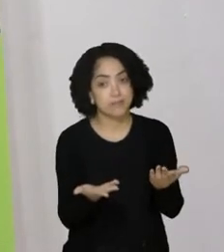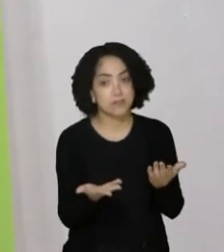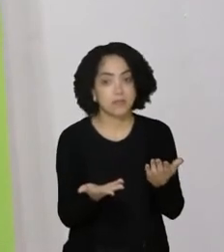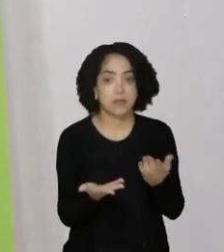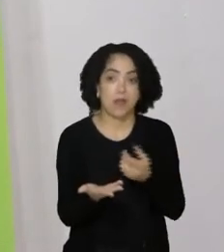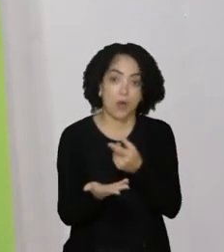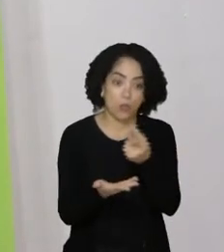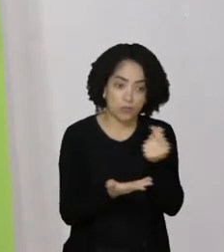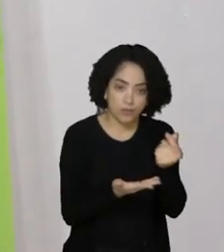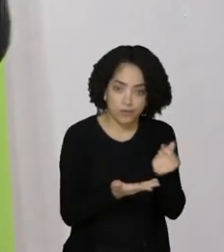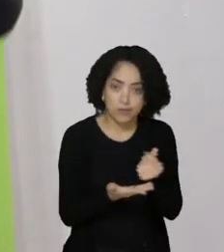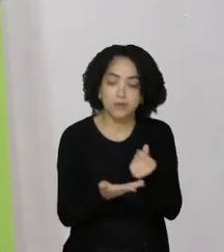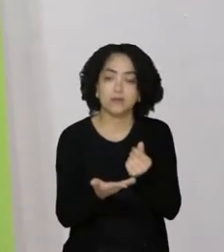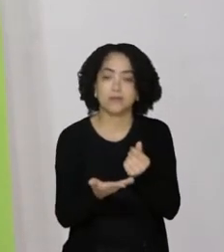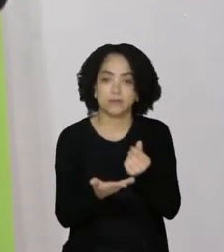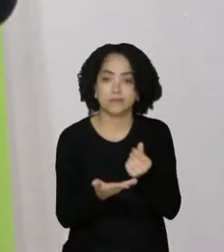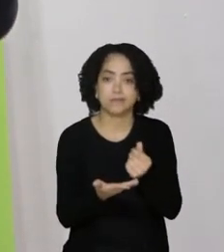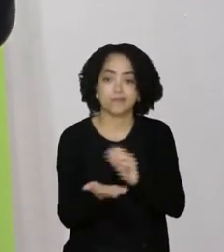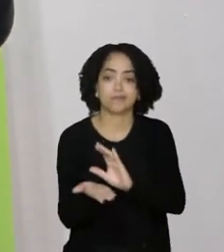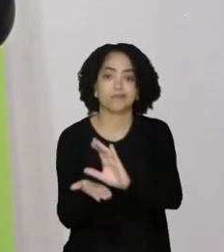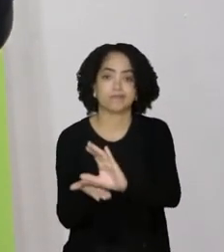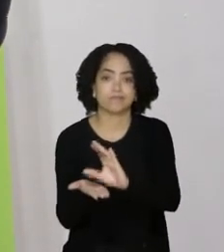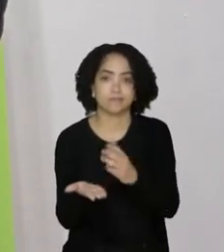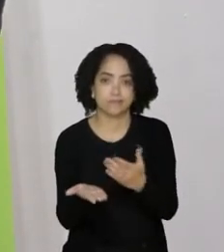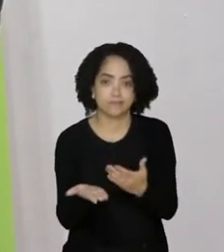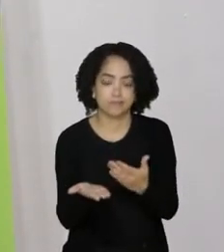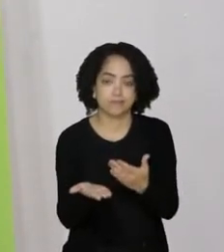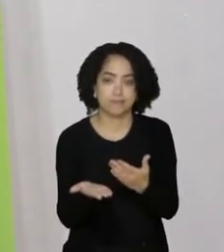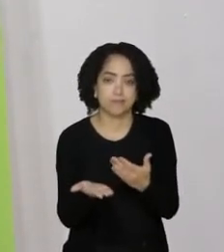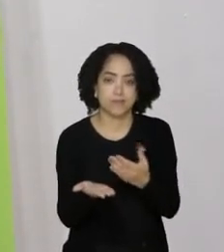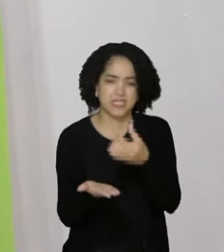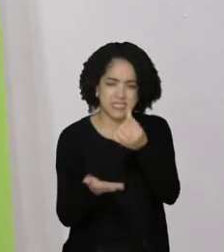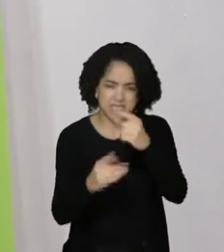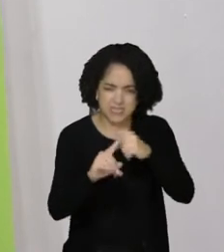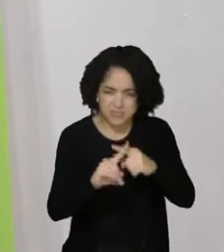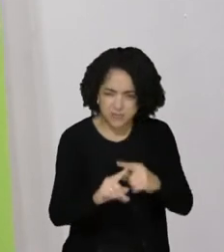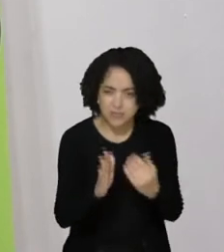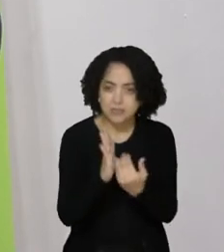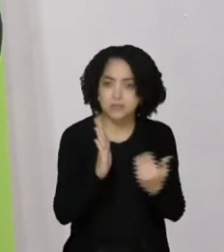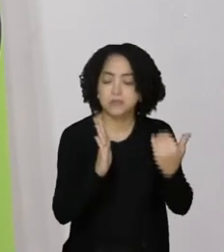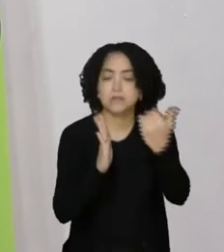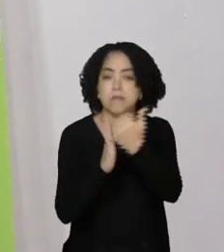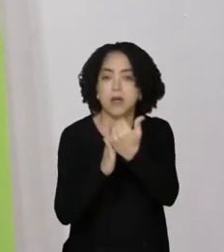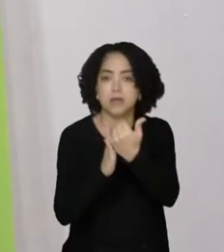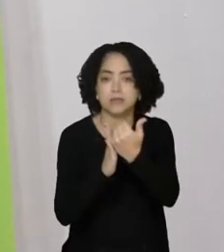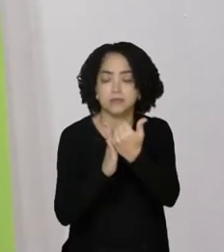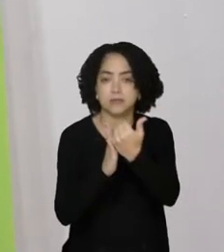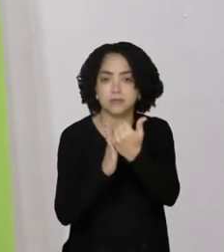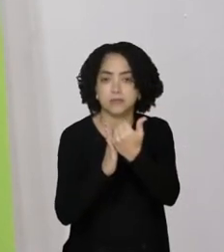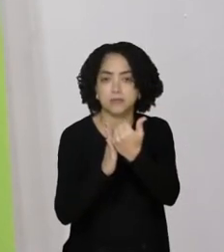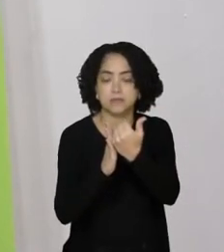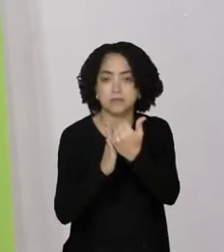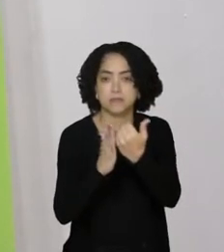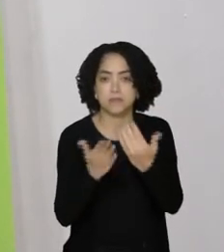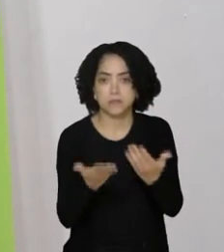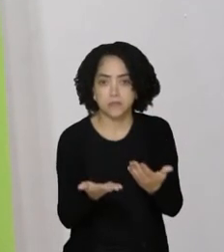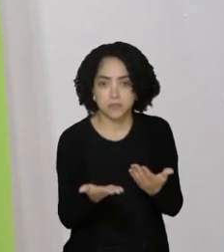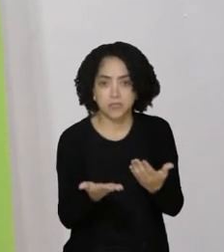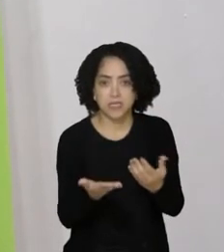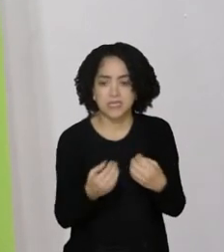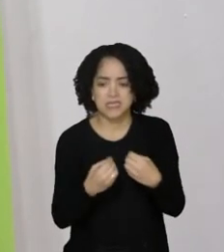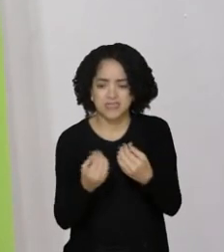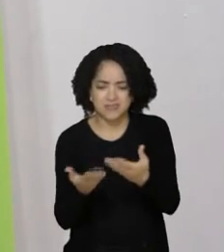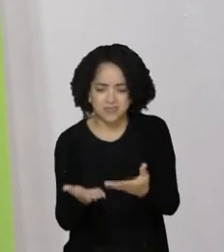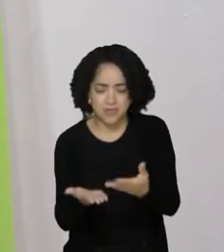aí porque ninguém tirou isso da cabeça das seis vezes mais entrega de